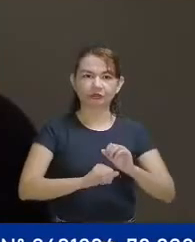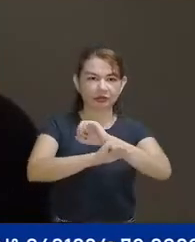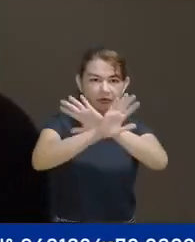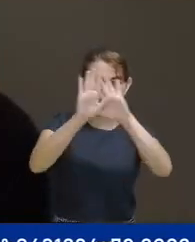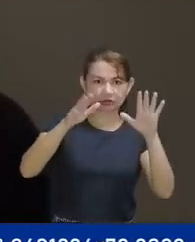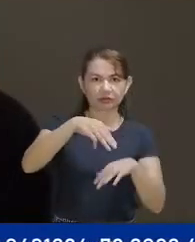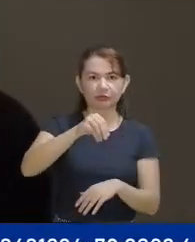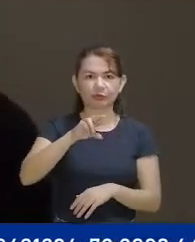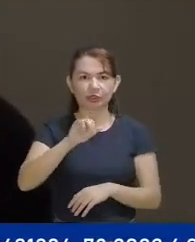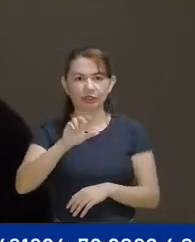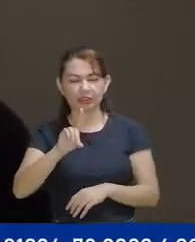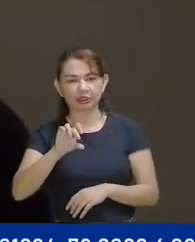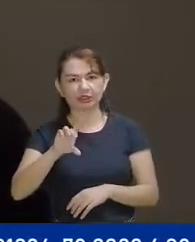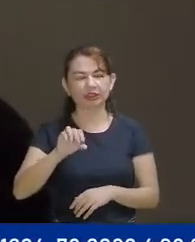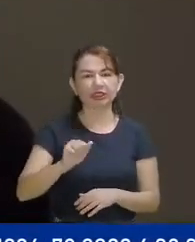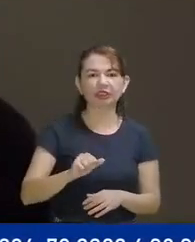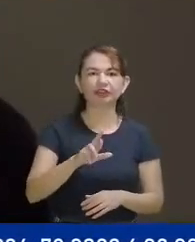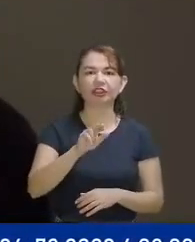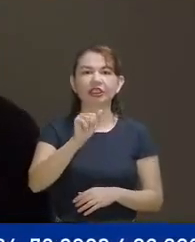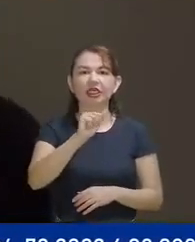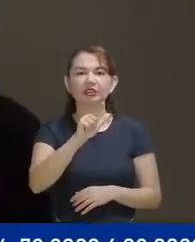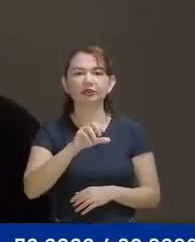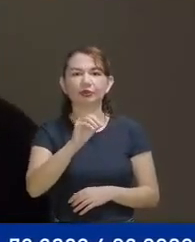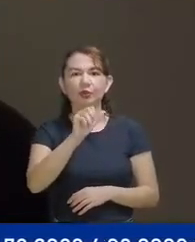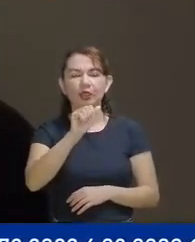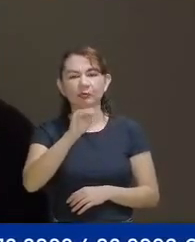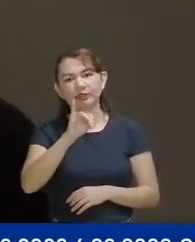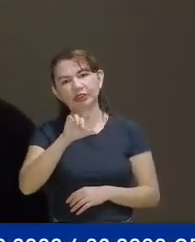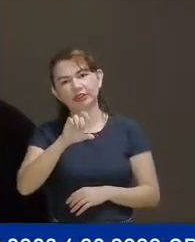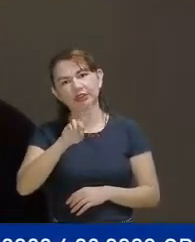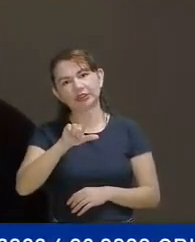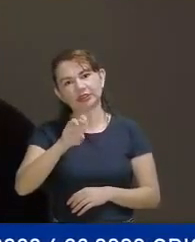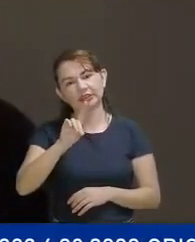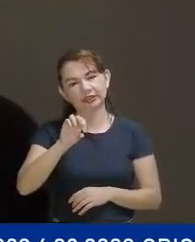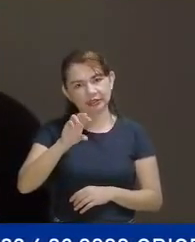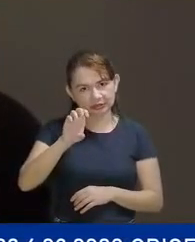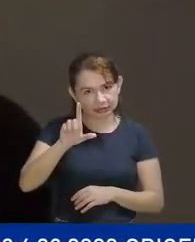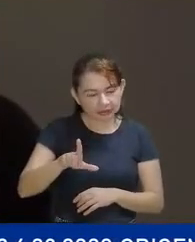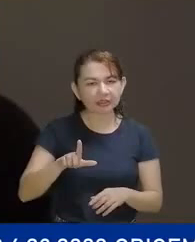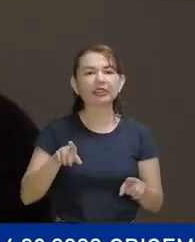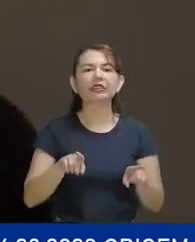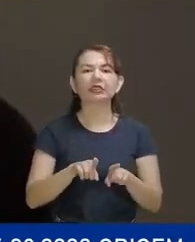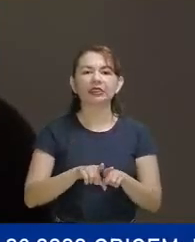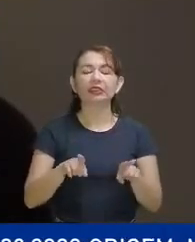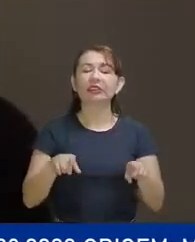transparência, da moralidade, da economicidade e razoabilidade. E que a observância do princípio